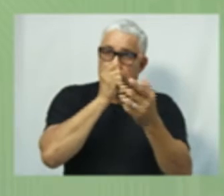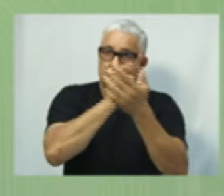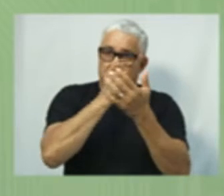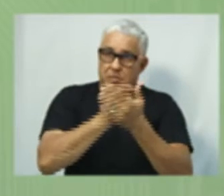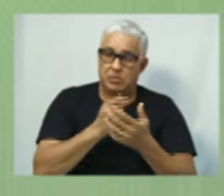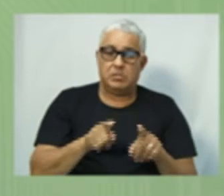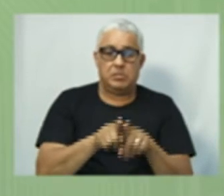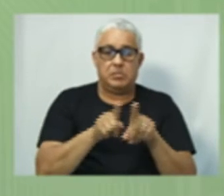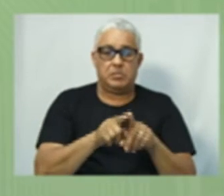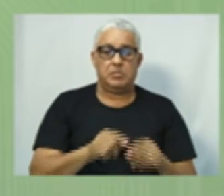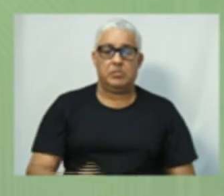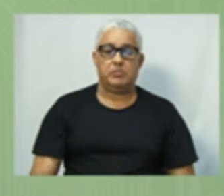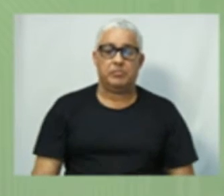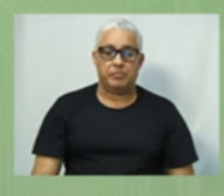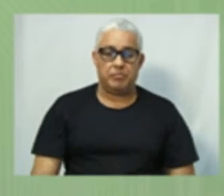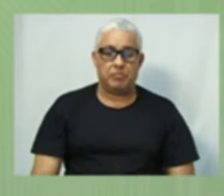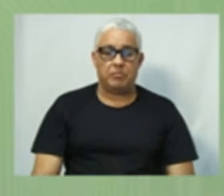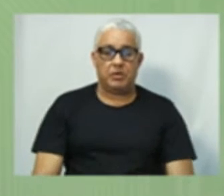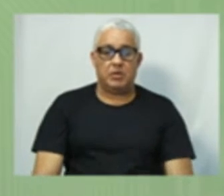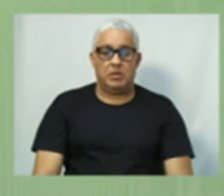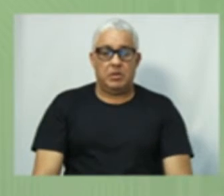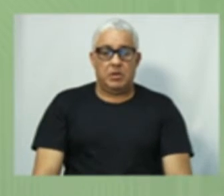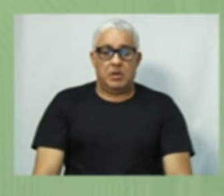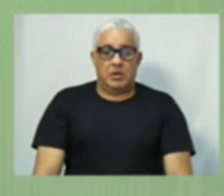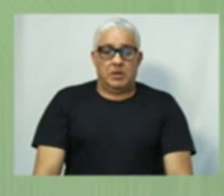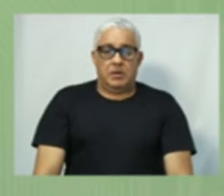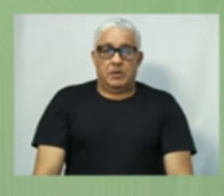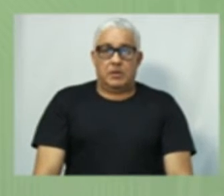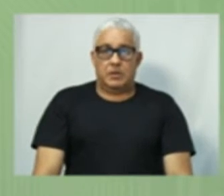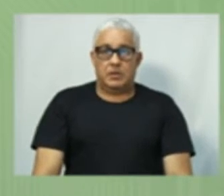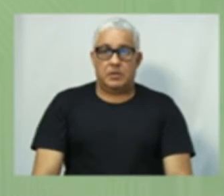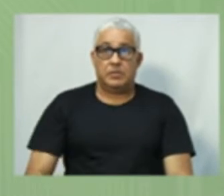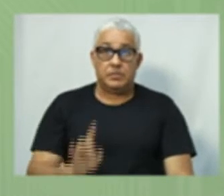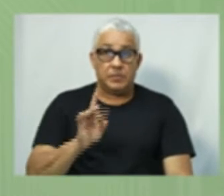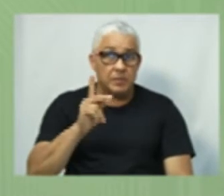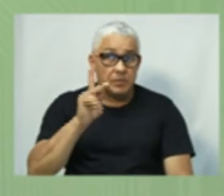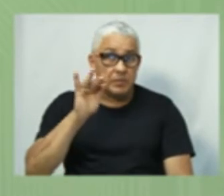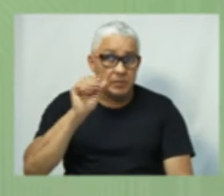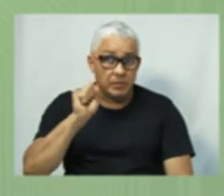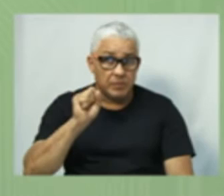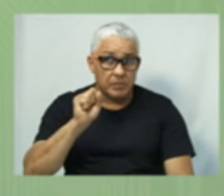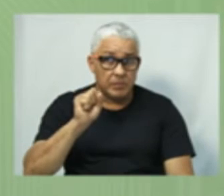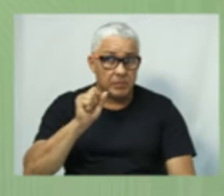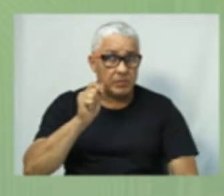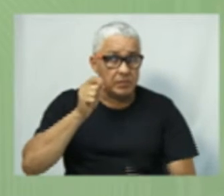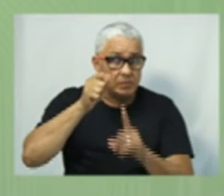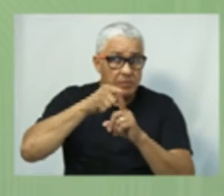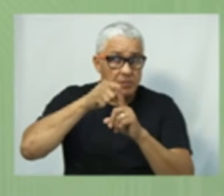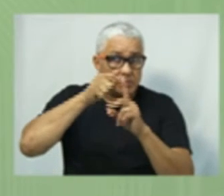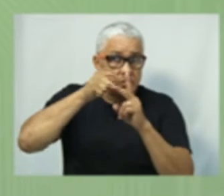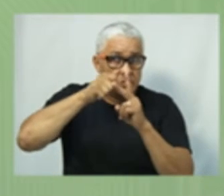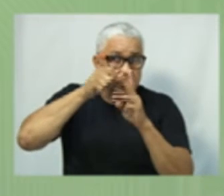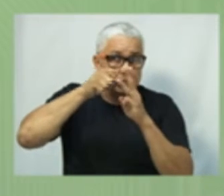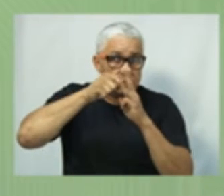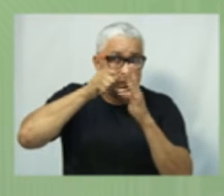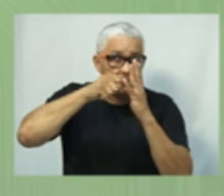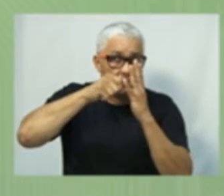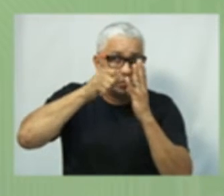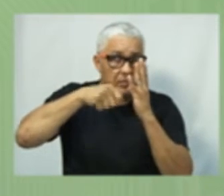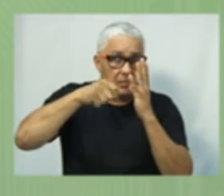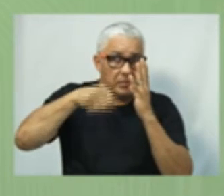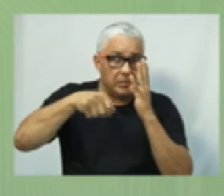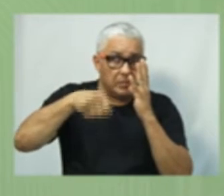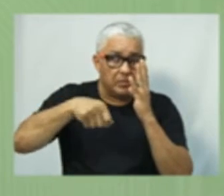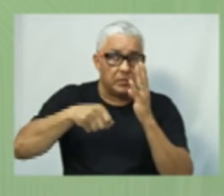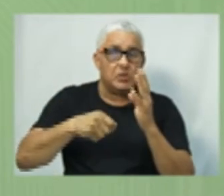cada mês serão pagos os devidos valores. Mas é só o PIS que é mensal? Qual é o outro imposto